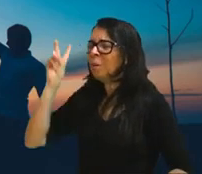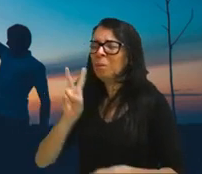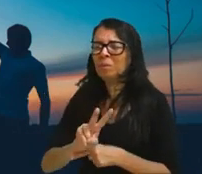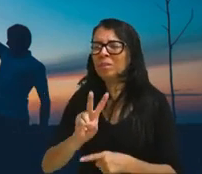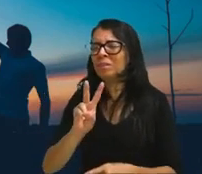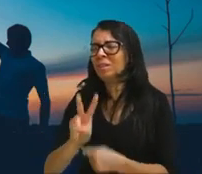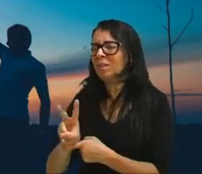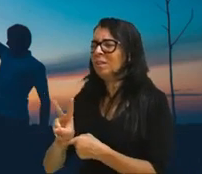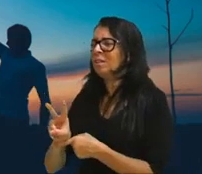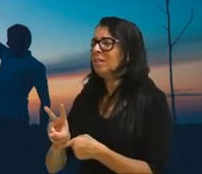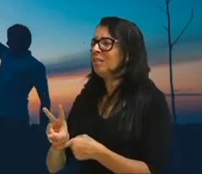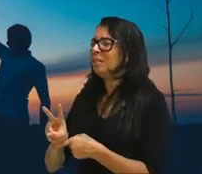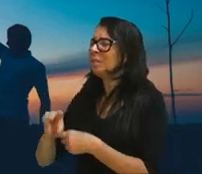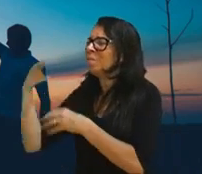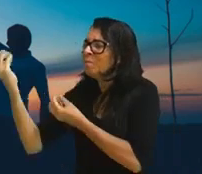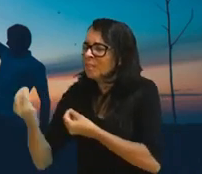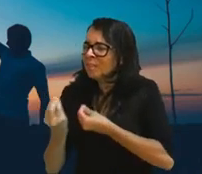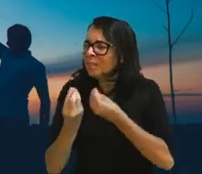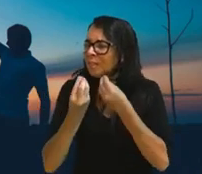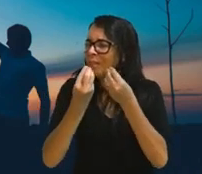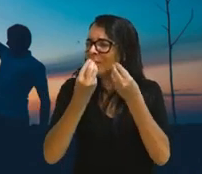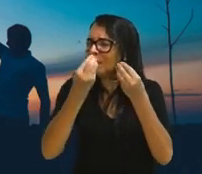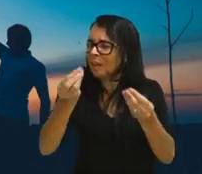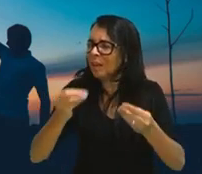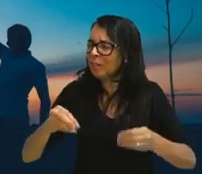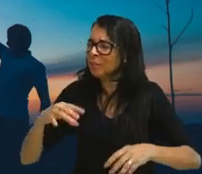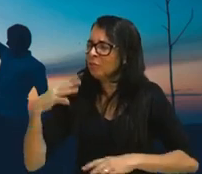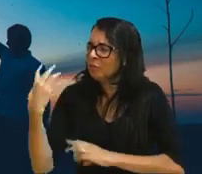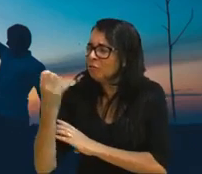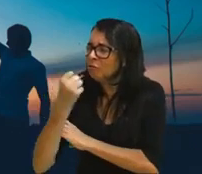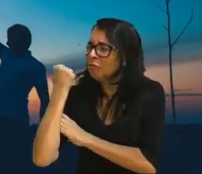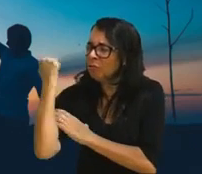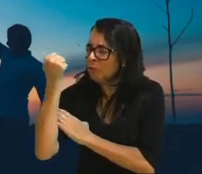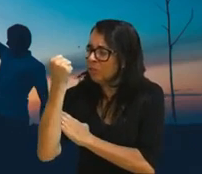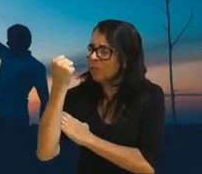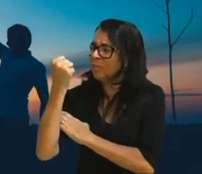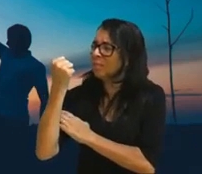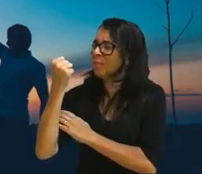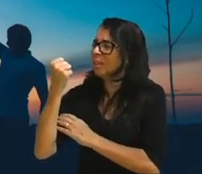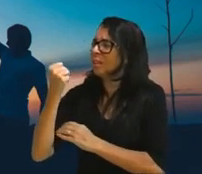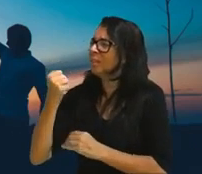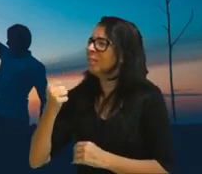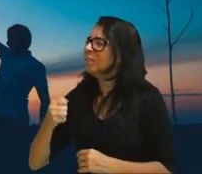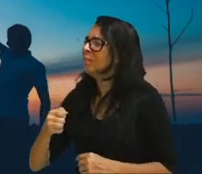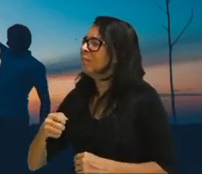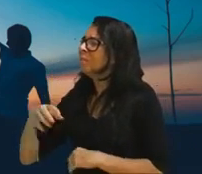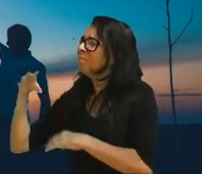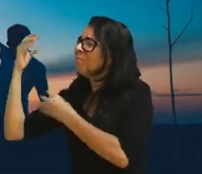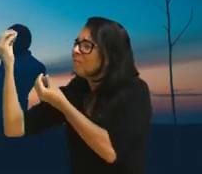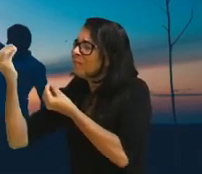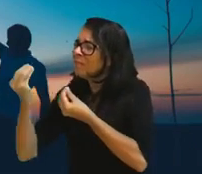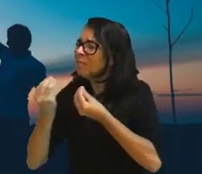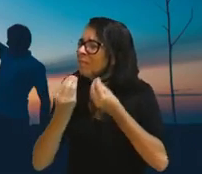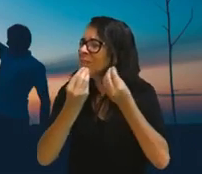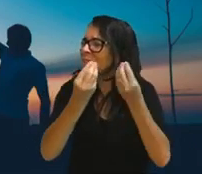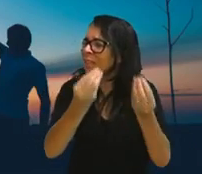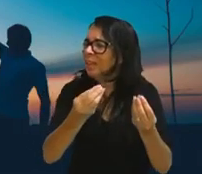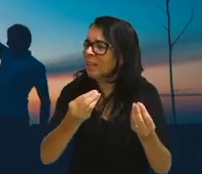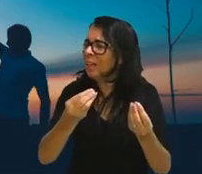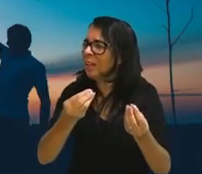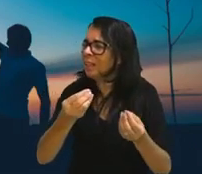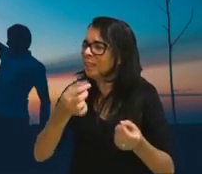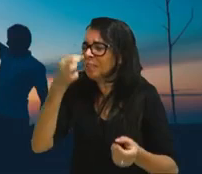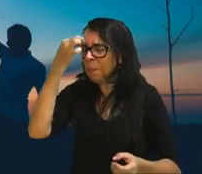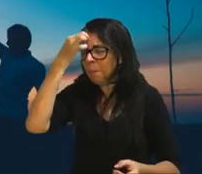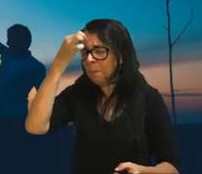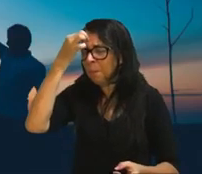pessoas acamadas, internadas nas UTIs, Senhor. Senhor, dê condições, ó Pai, física e mental para eles, ó Senhor. Deus, eu te peço em nome de